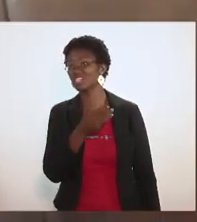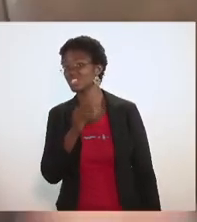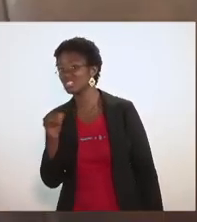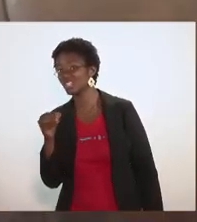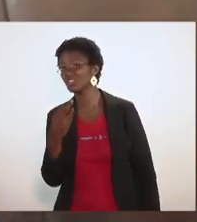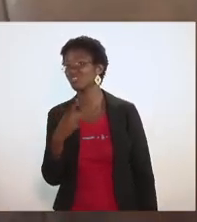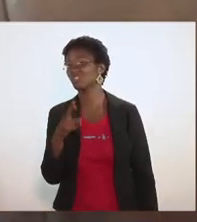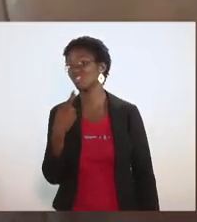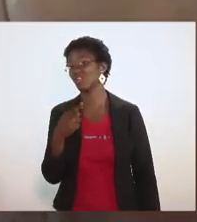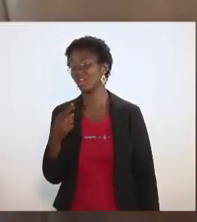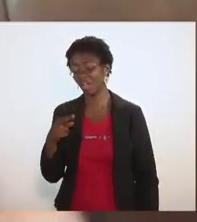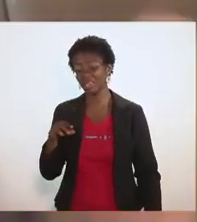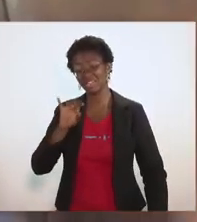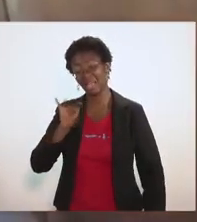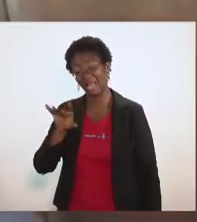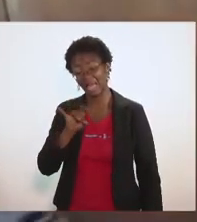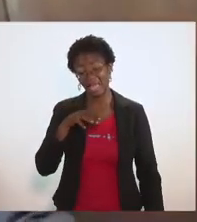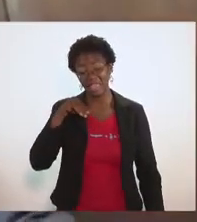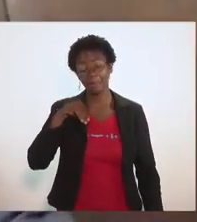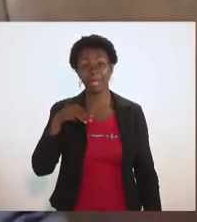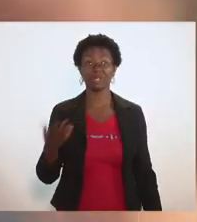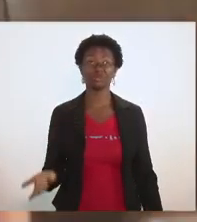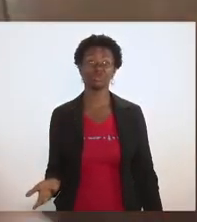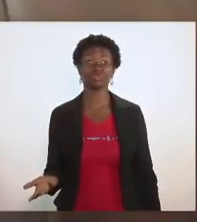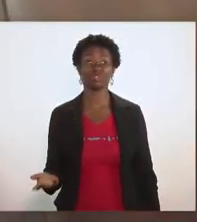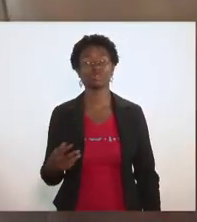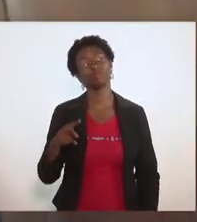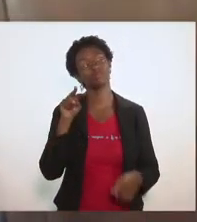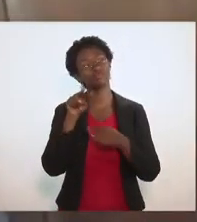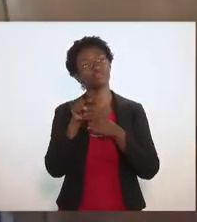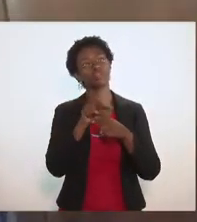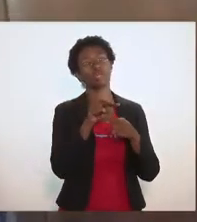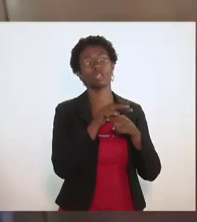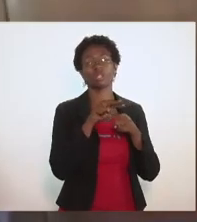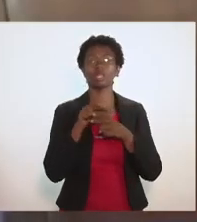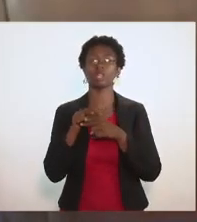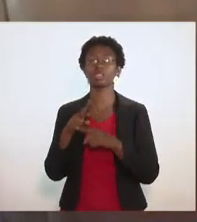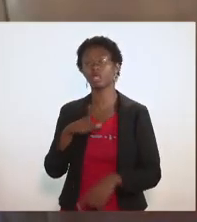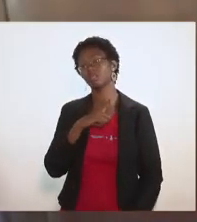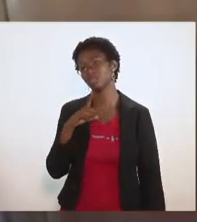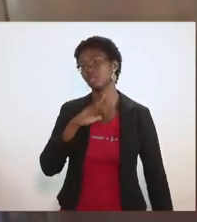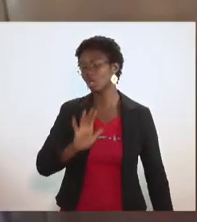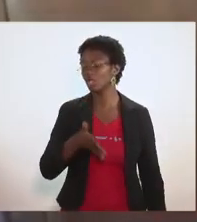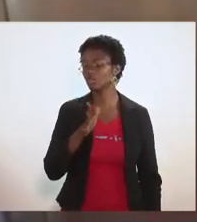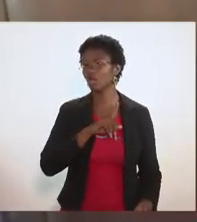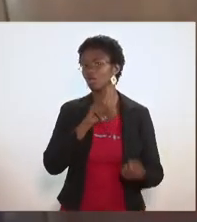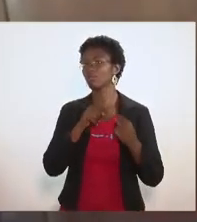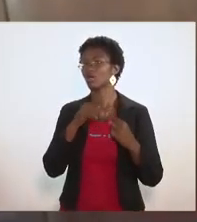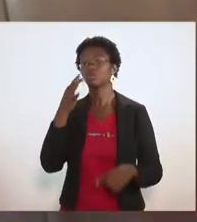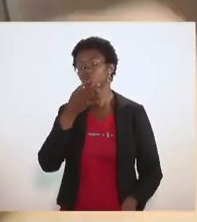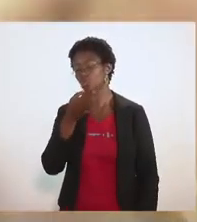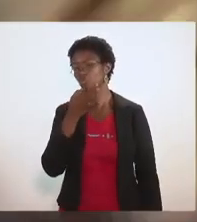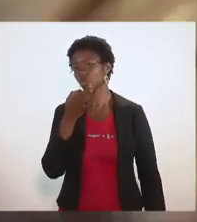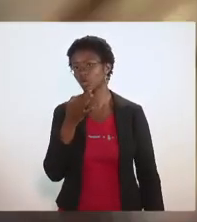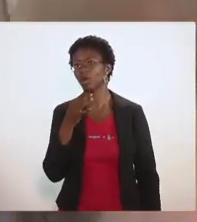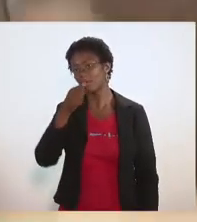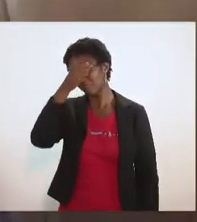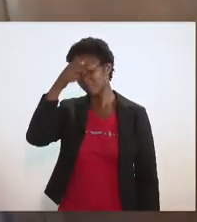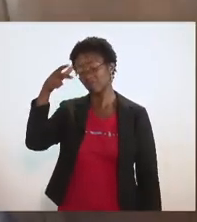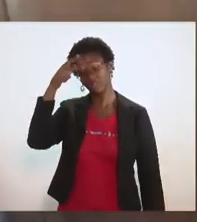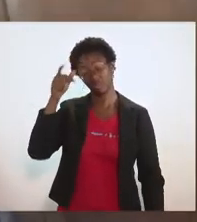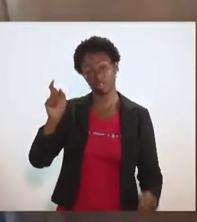pequenas. Imagina o investimento de uma acústica dessa hoje, se estima aí uma acústica básica, de R$ 400